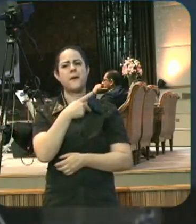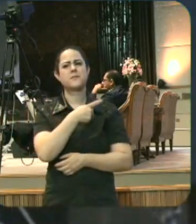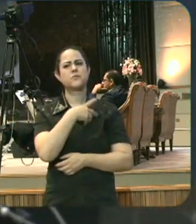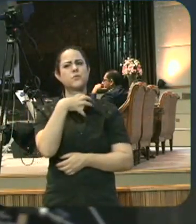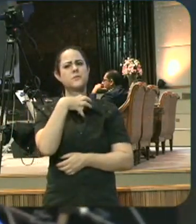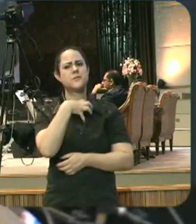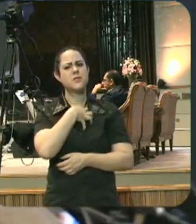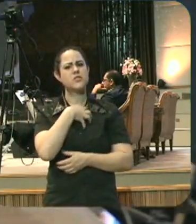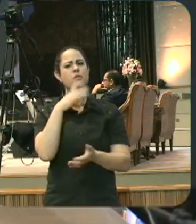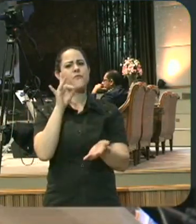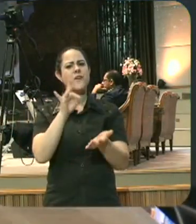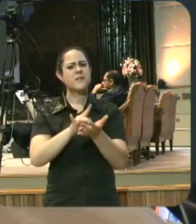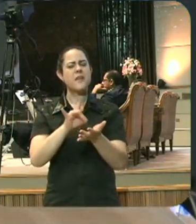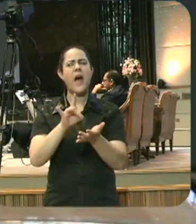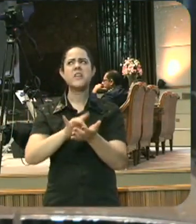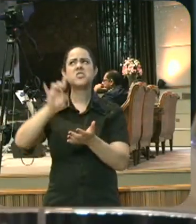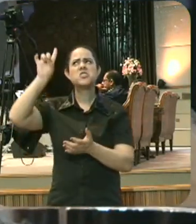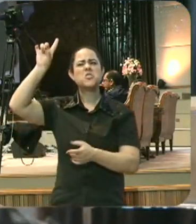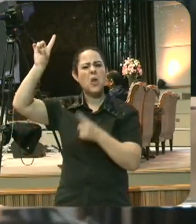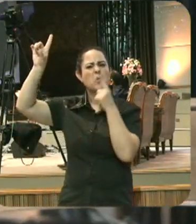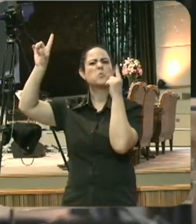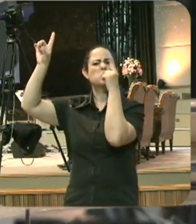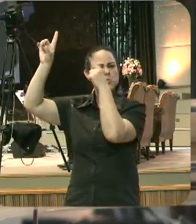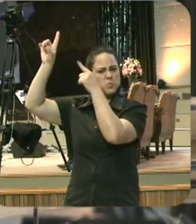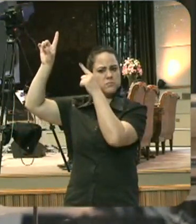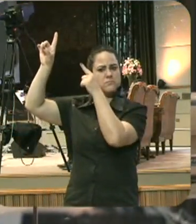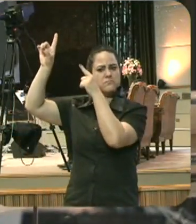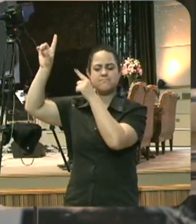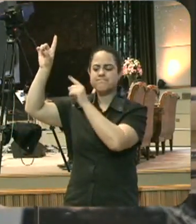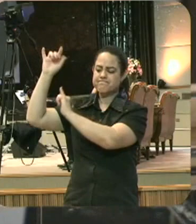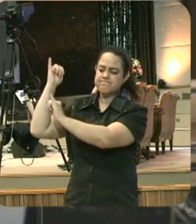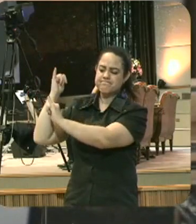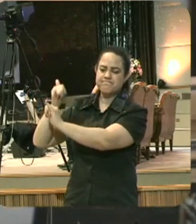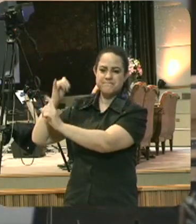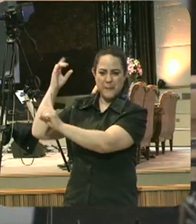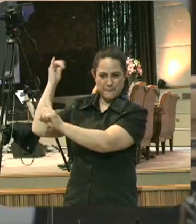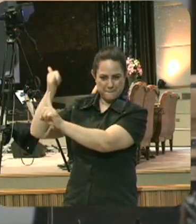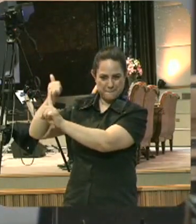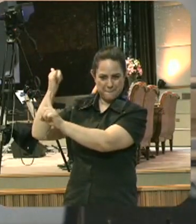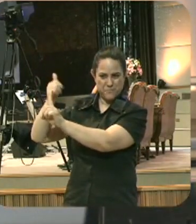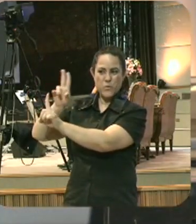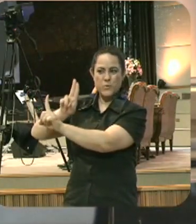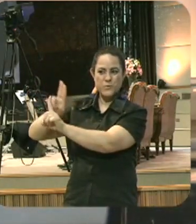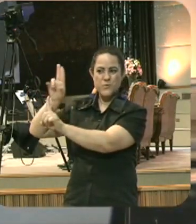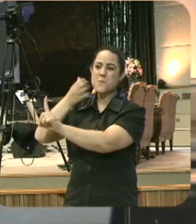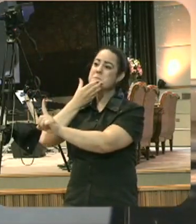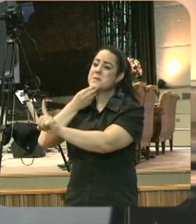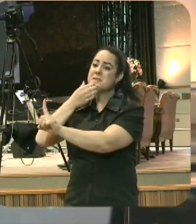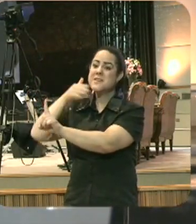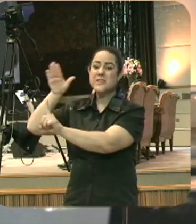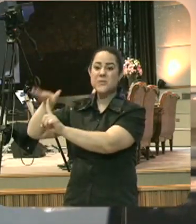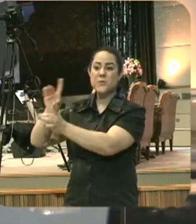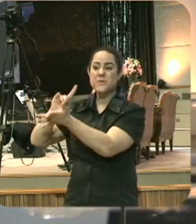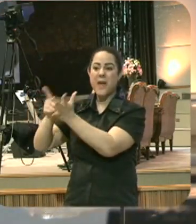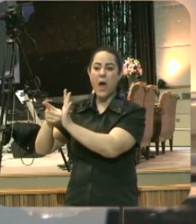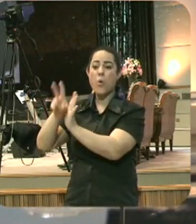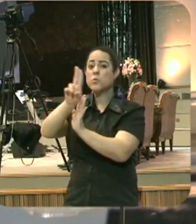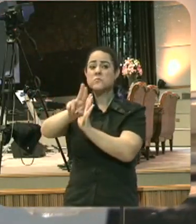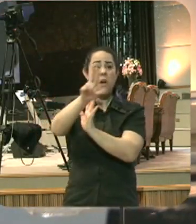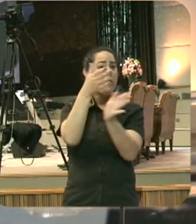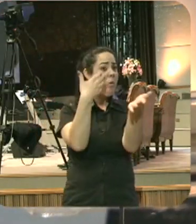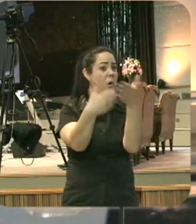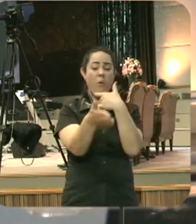um profundo temor do Senhor, de saber que Deus pode usar qualquer